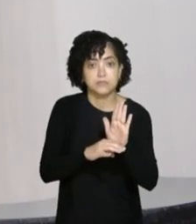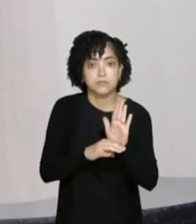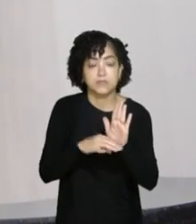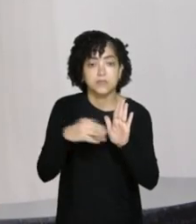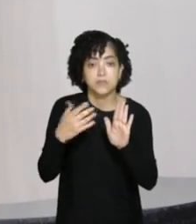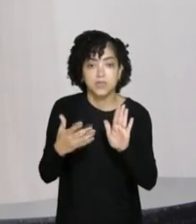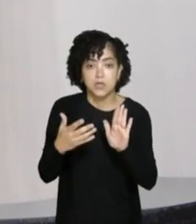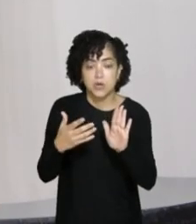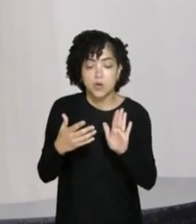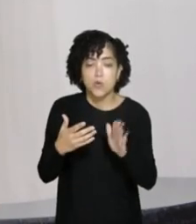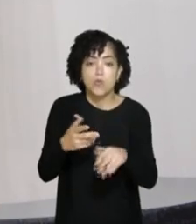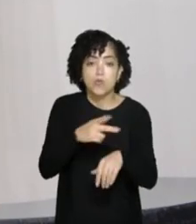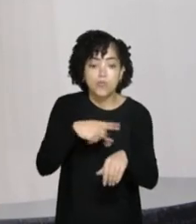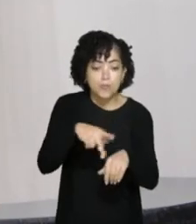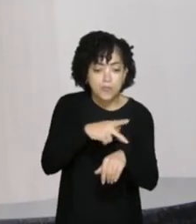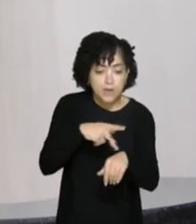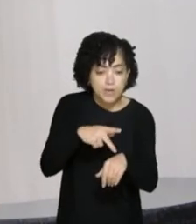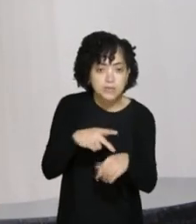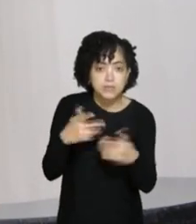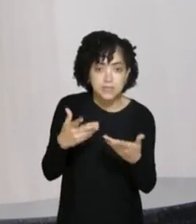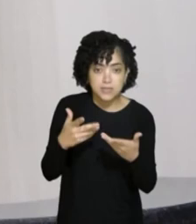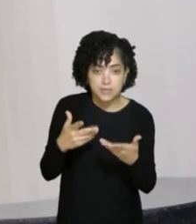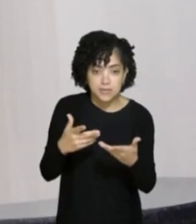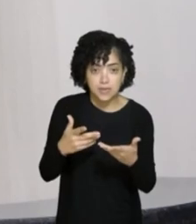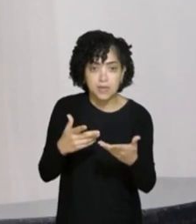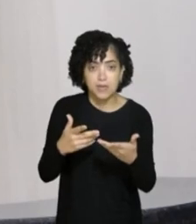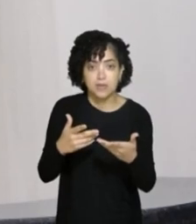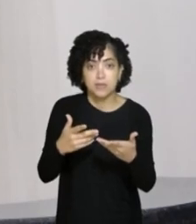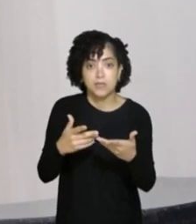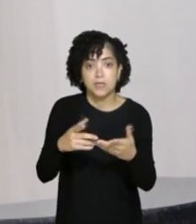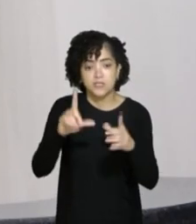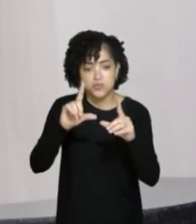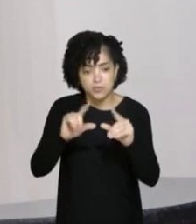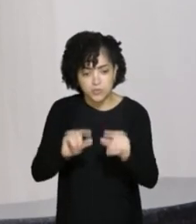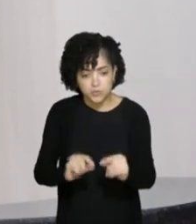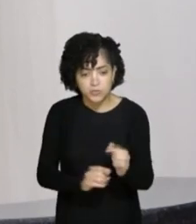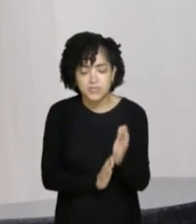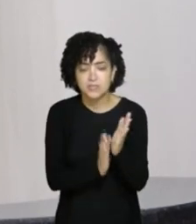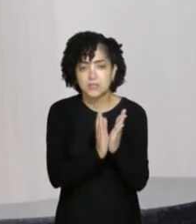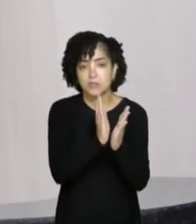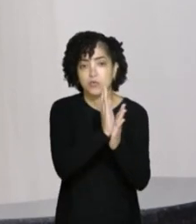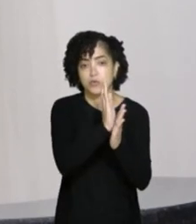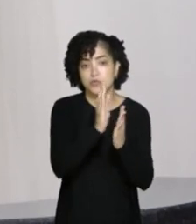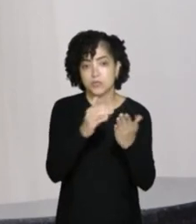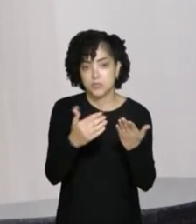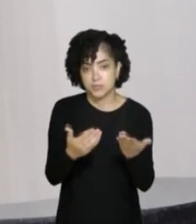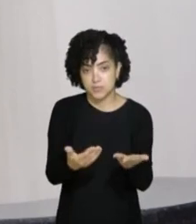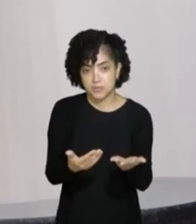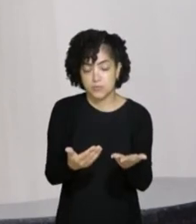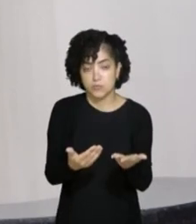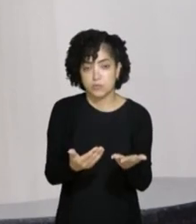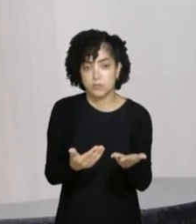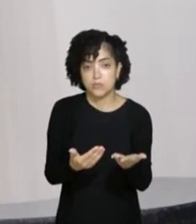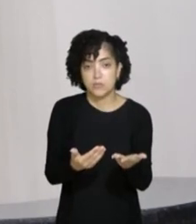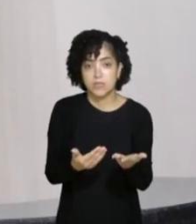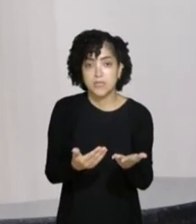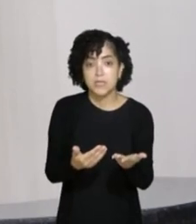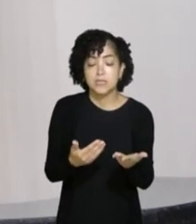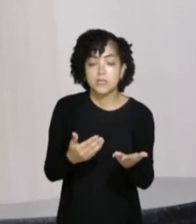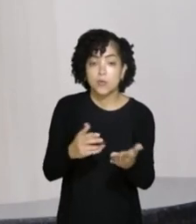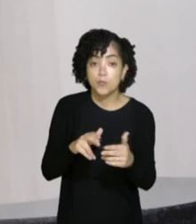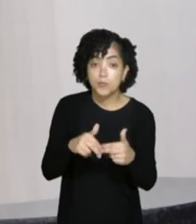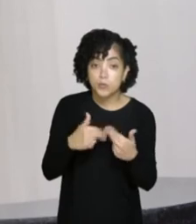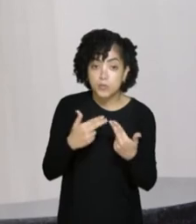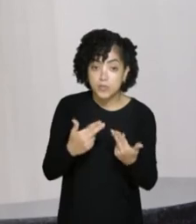clama pela desburocratização, senhor presidente. E é nesse sentido que nós estamos